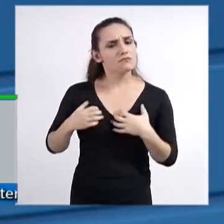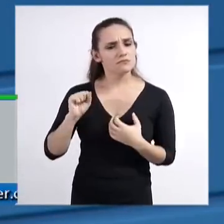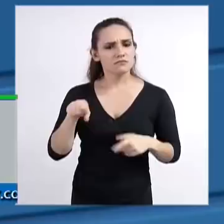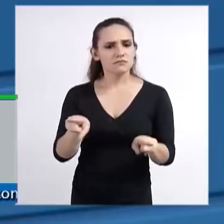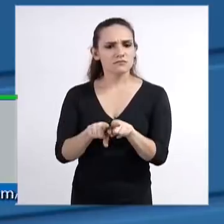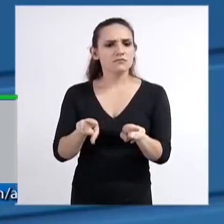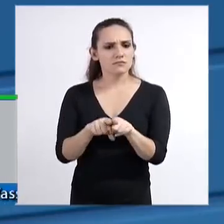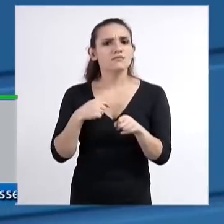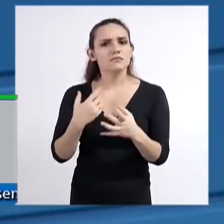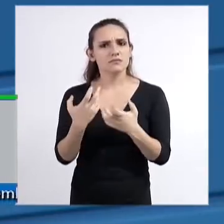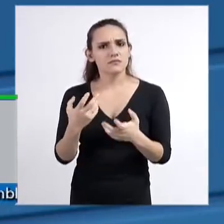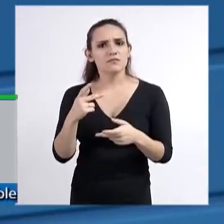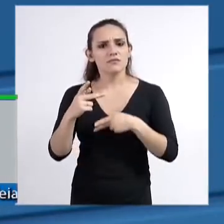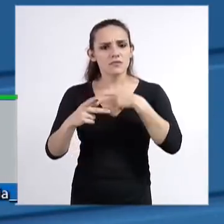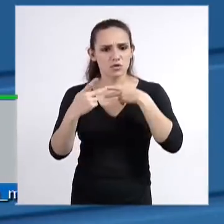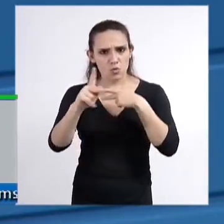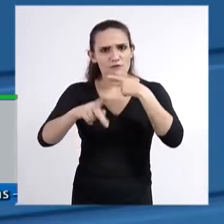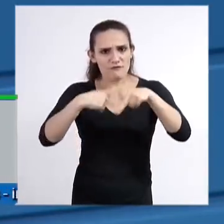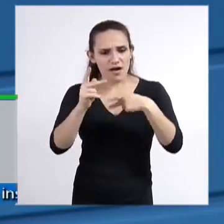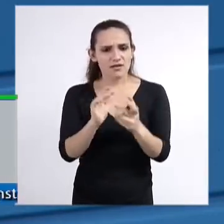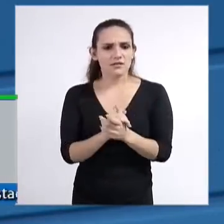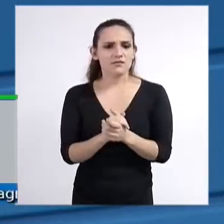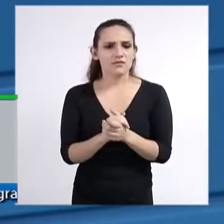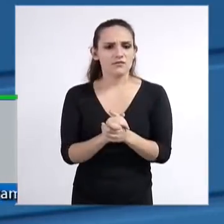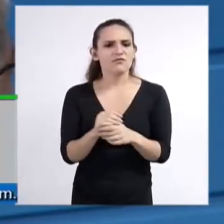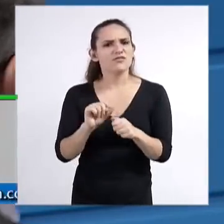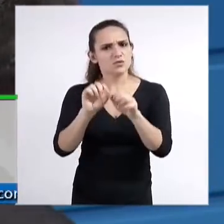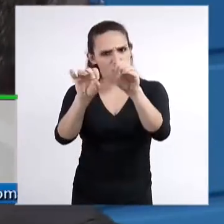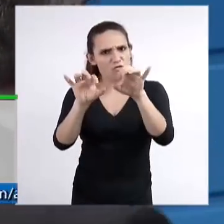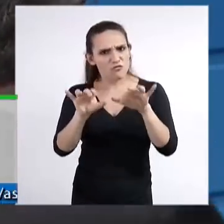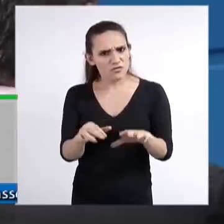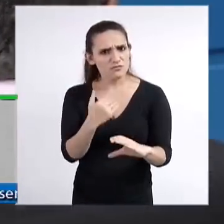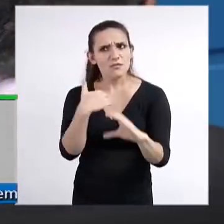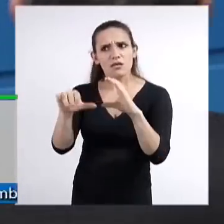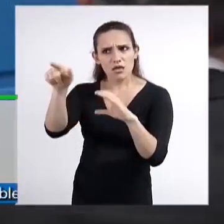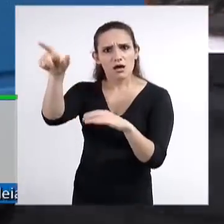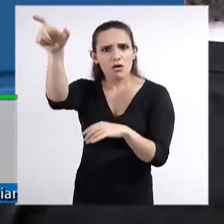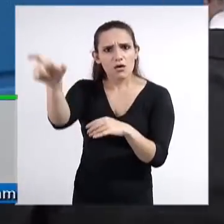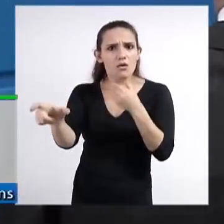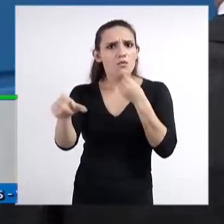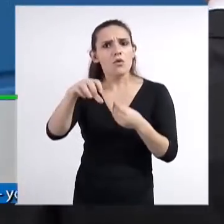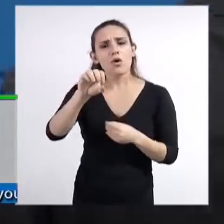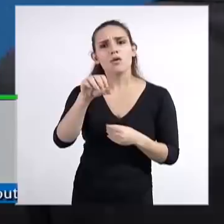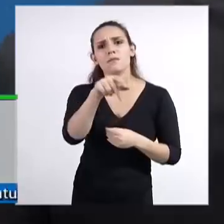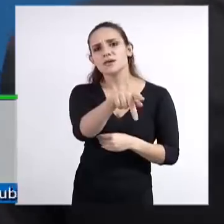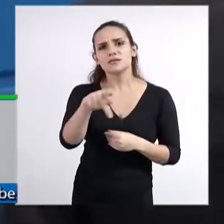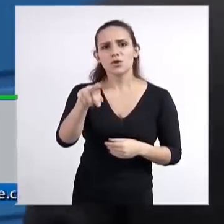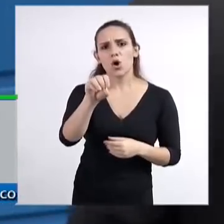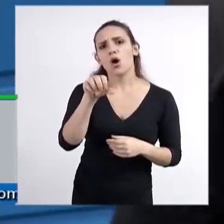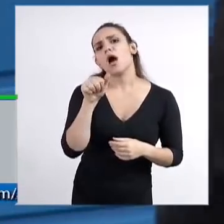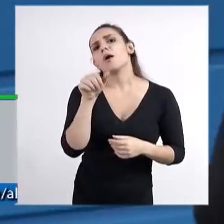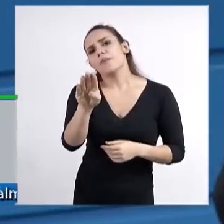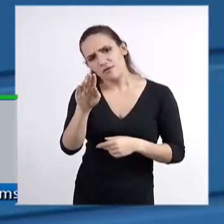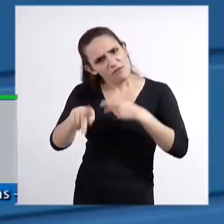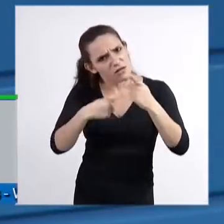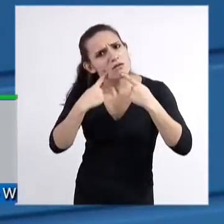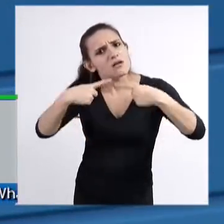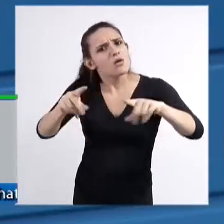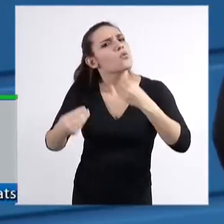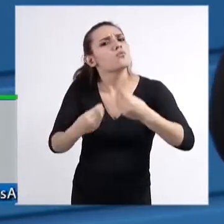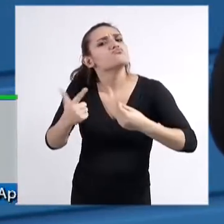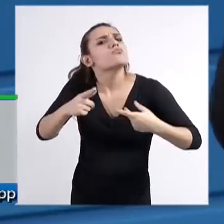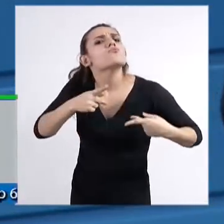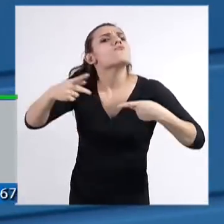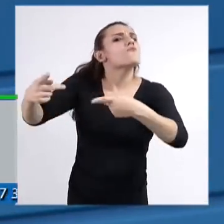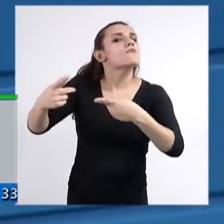de transformar, inclusive, a sua fala num ofício ao presidente da Ordem dos Advogados do Brasil com essa